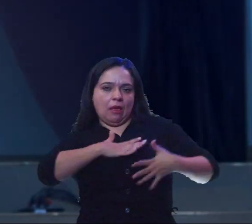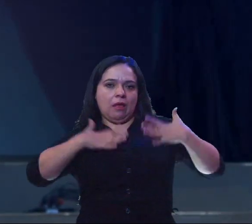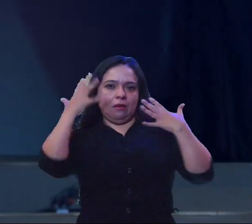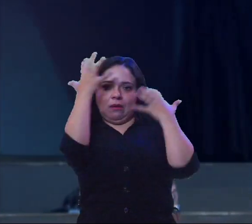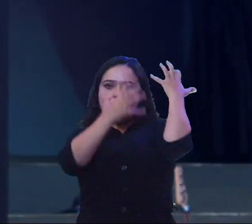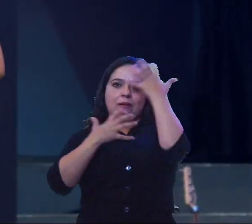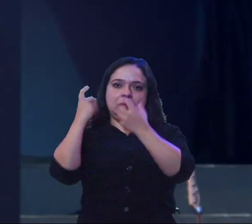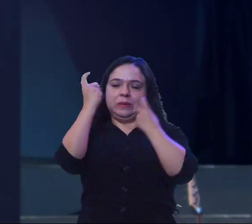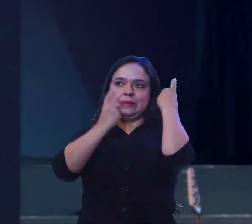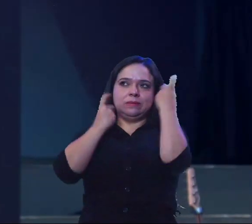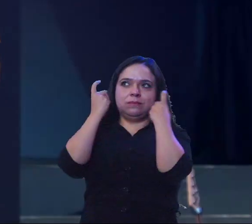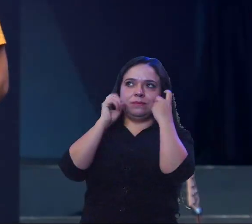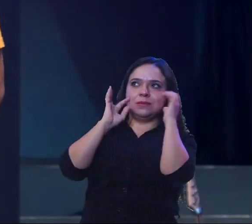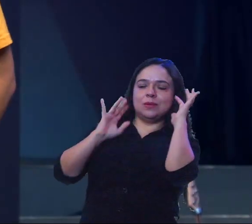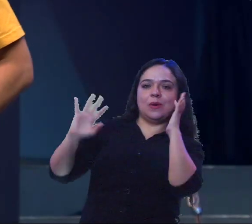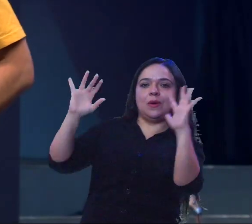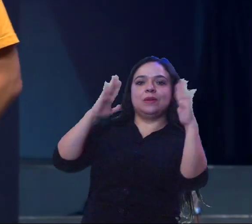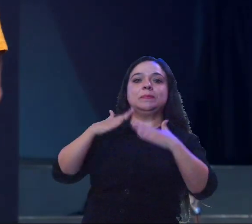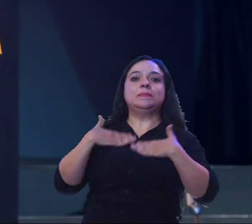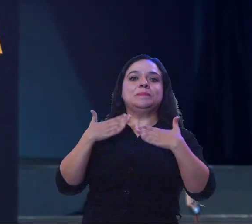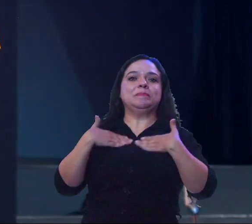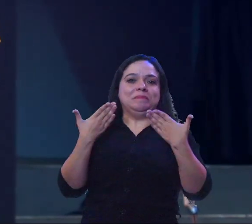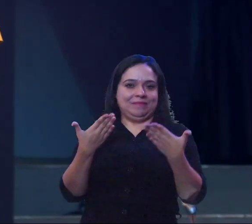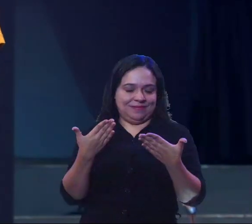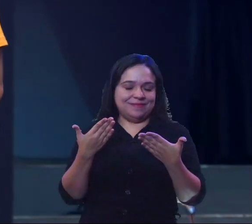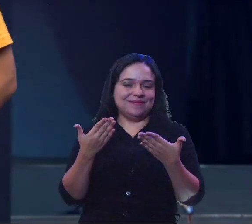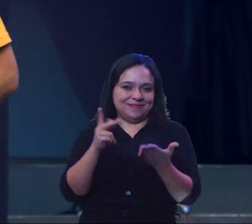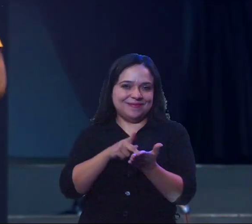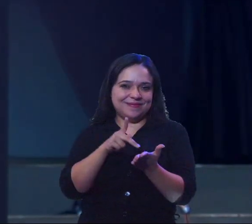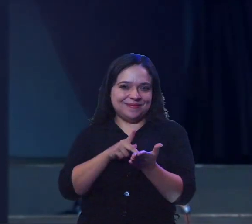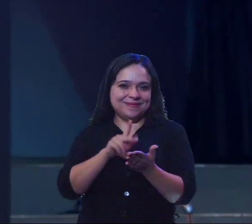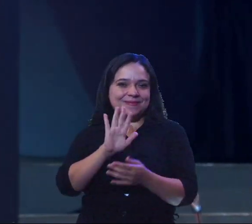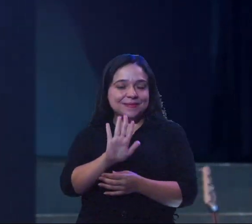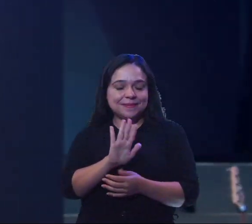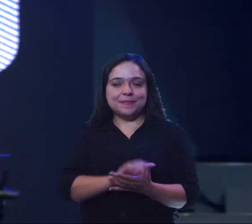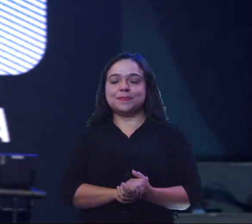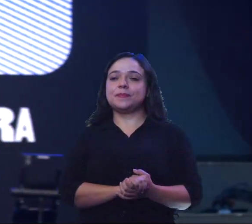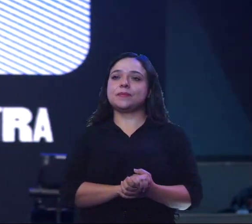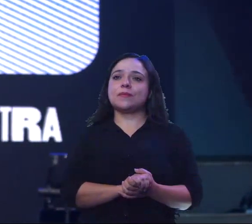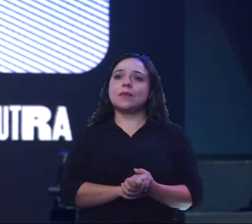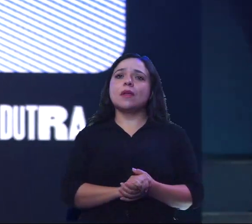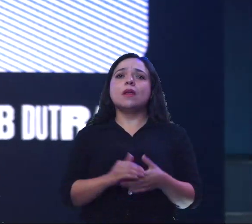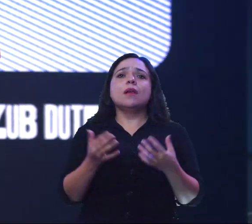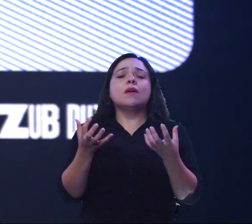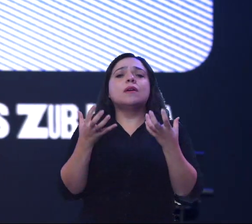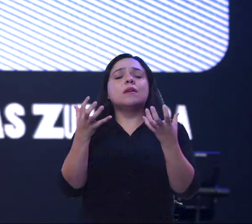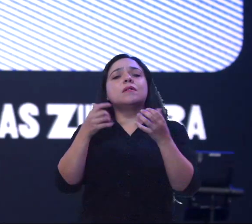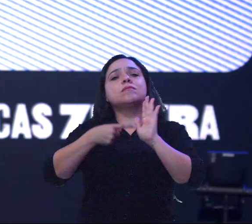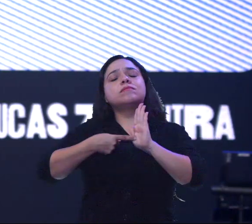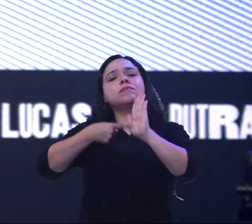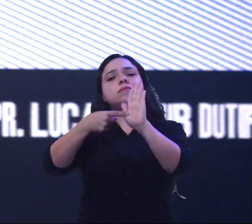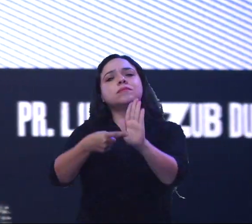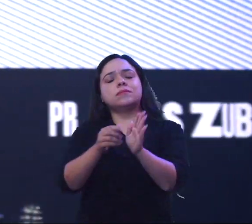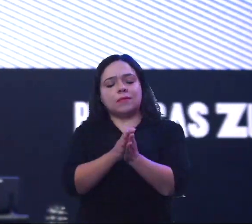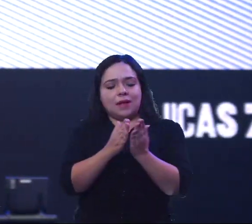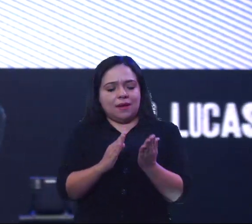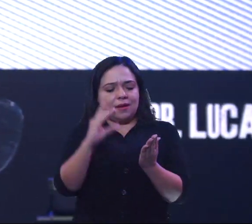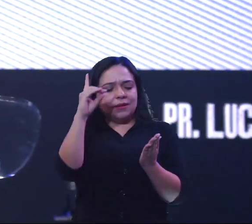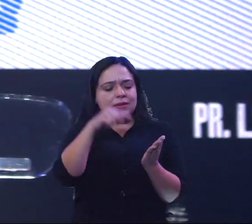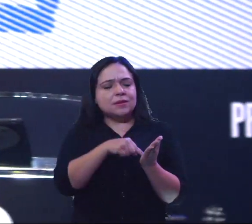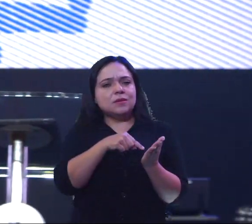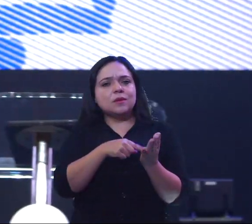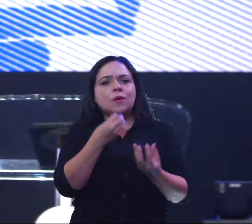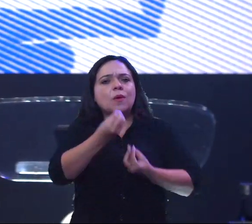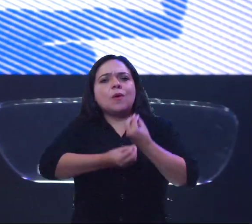madrugada meio preocupado e até assustado com algumas coisas por aí afora. Mas eu queria olhar com você hoje para a palavra de Deus e entender como que Deus